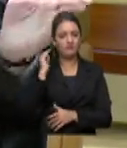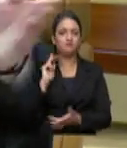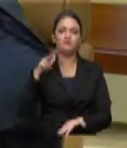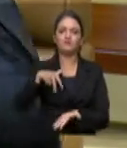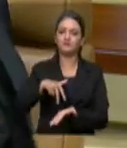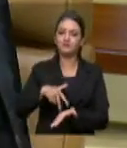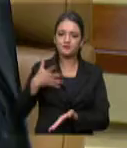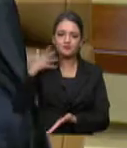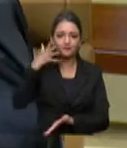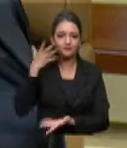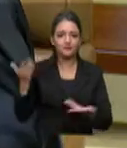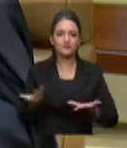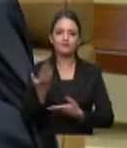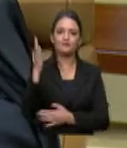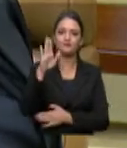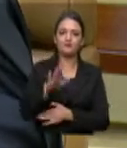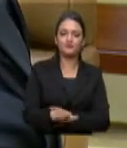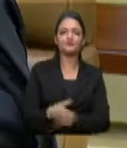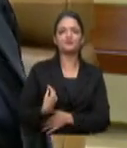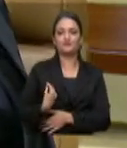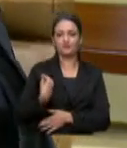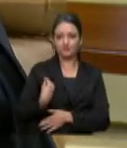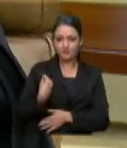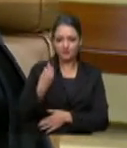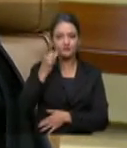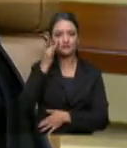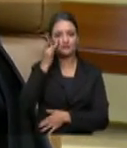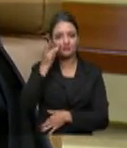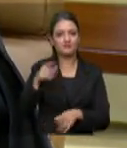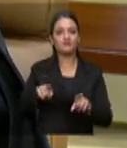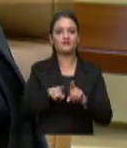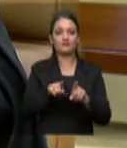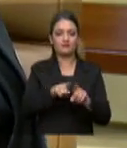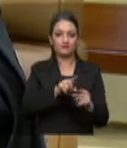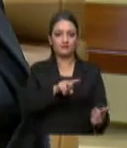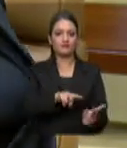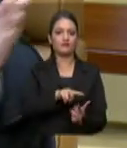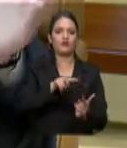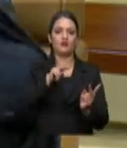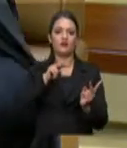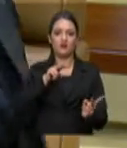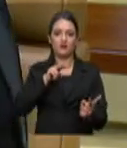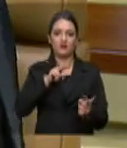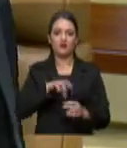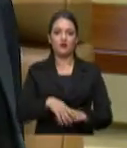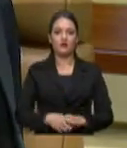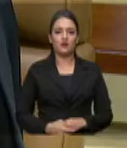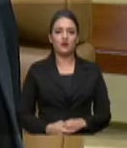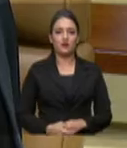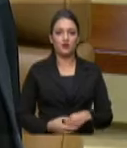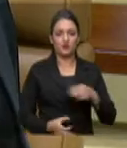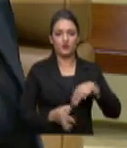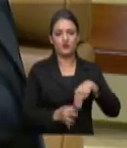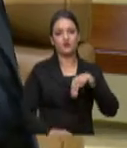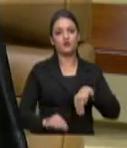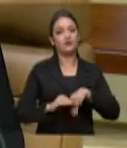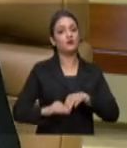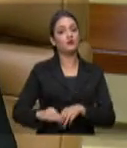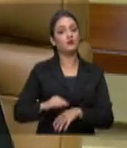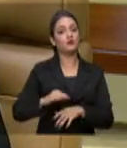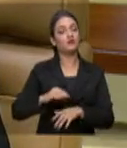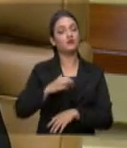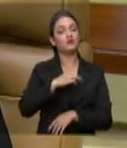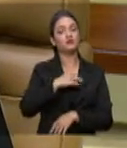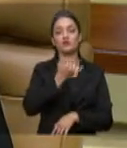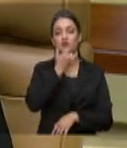nesta tarde, tanto STF, presencialmente julgação como virtual, que pede a inconstitucionalidade virtual, do dispositivo que cria o Fundo Nacional Bruno do Meio Ambiente Bianco, por excluir